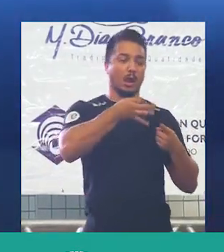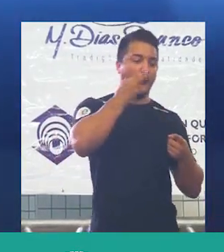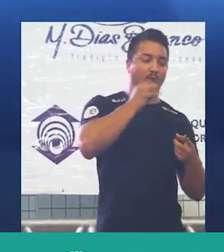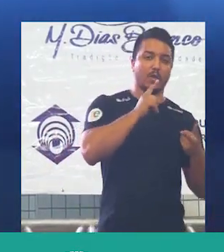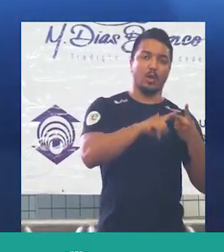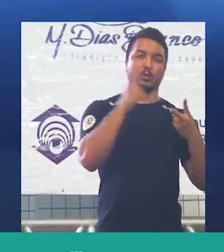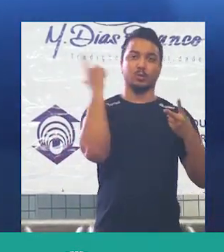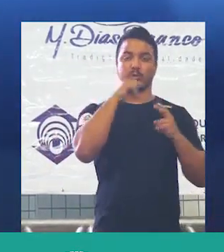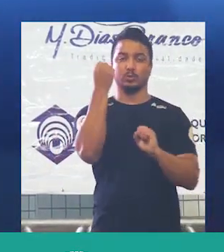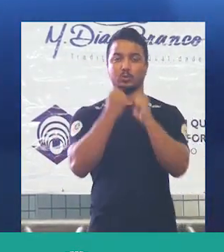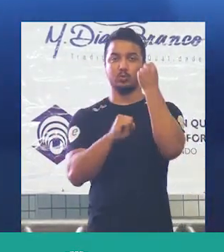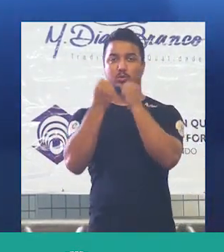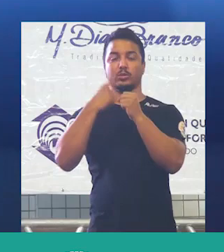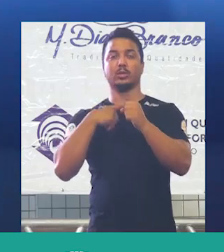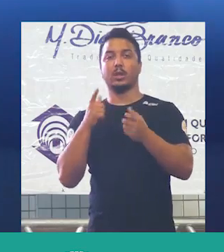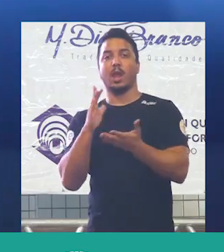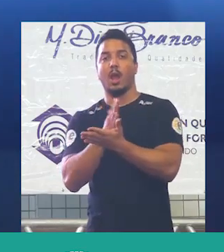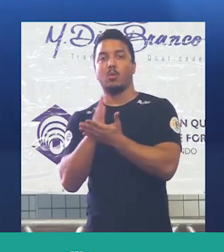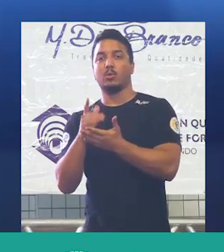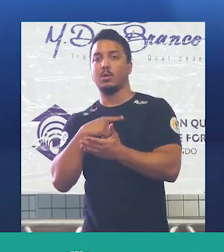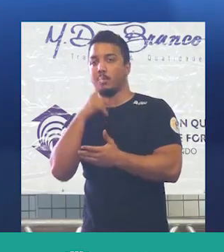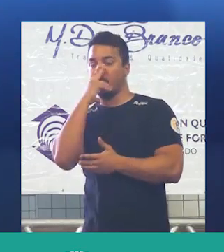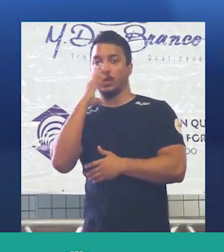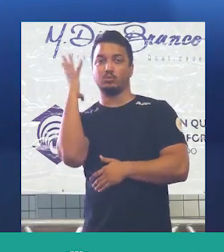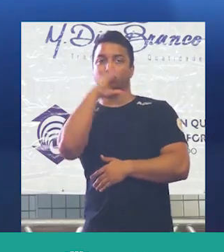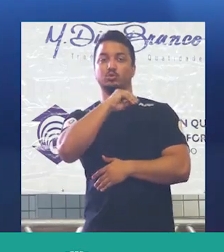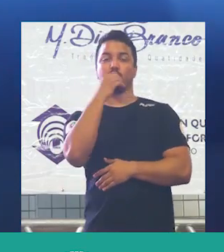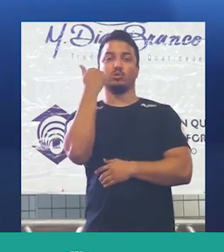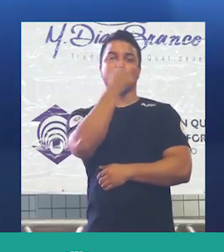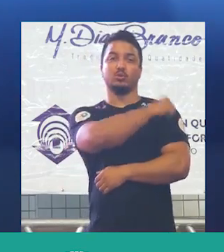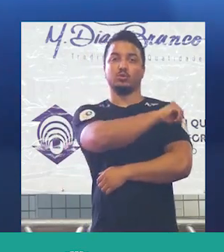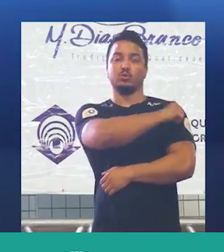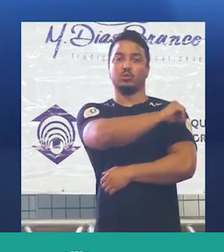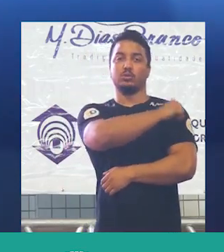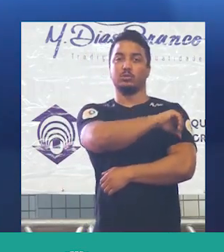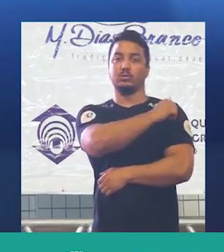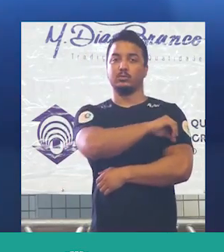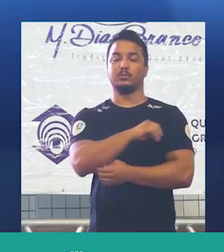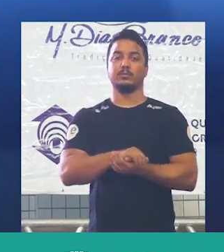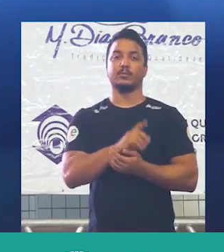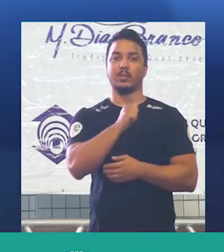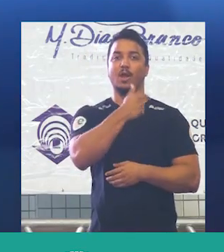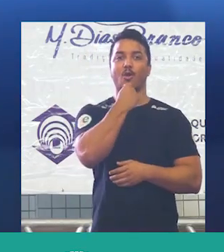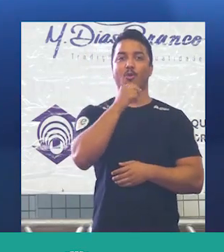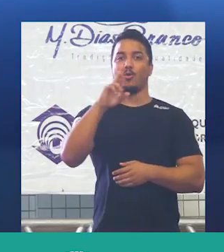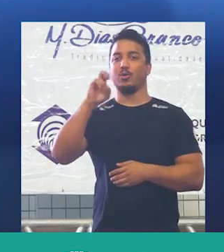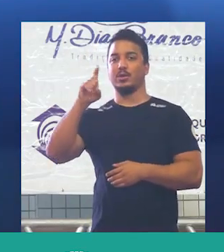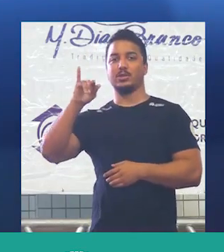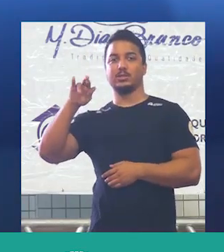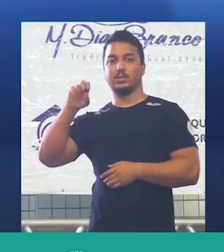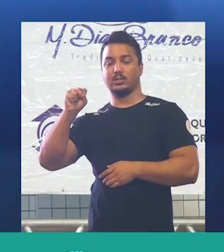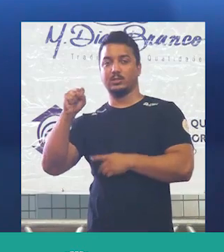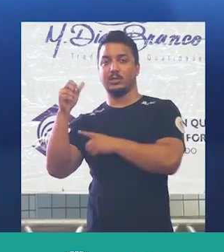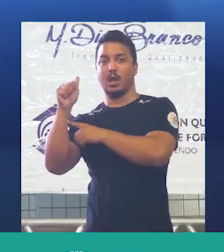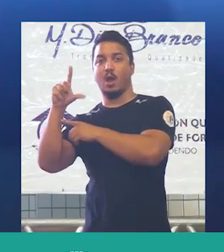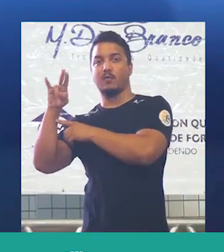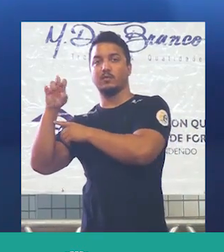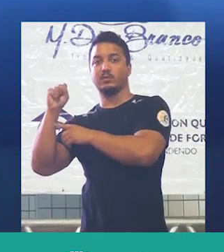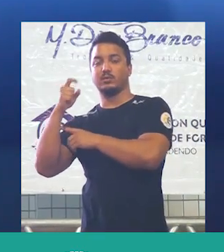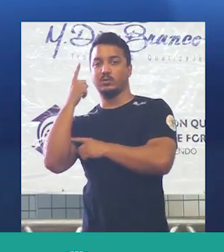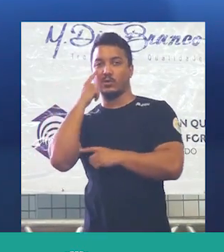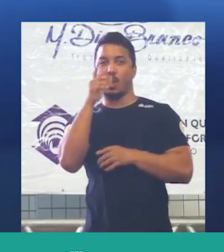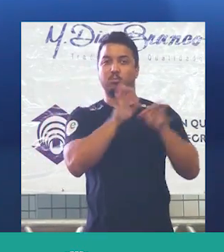para investir na indústria, ainda sobrou dinheiro para embelezar o Rio de Janeiro, né, durante o governo do Rodrigues Alves, quando foi fazer ali o